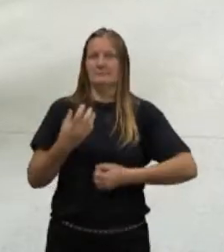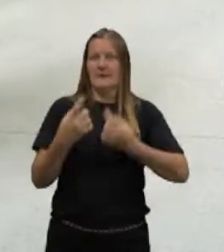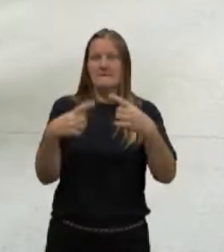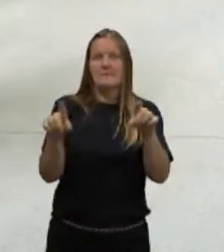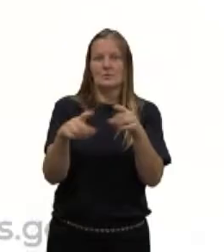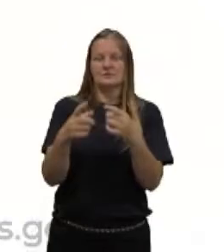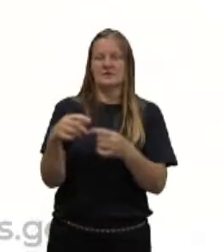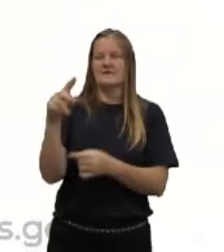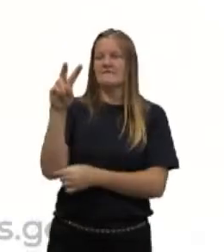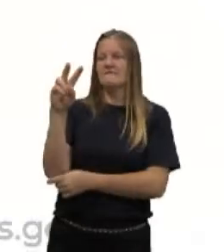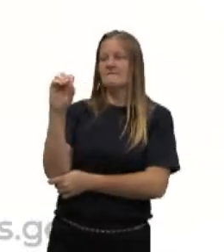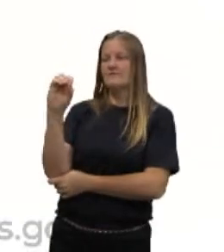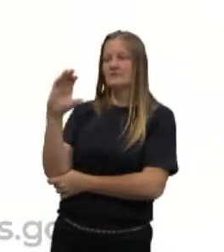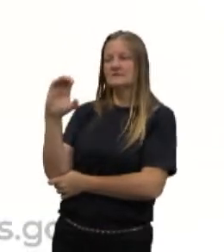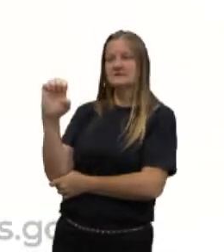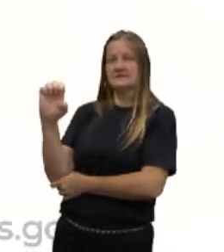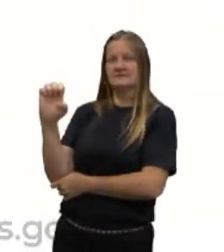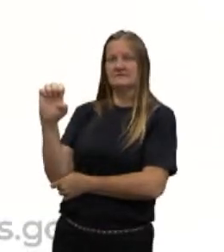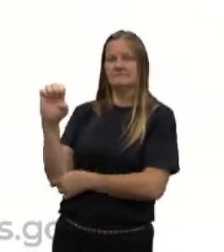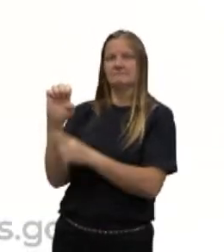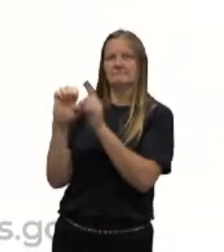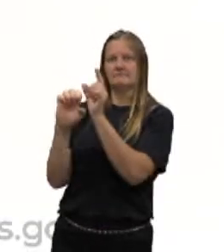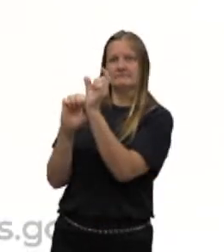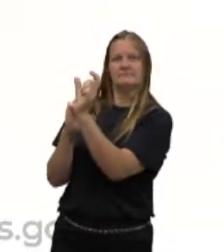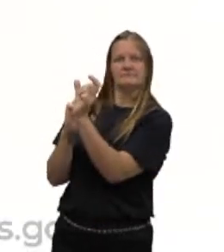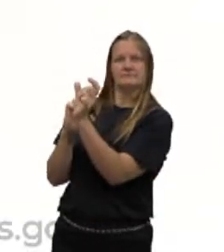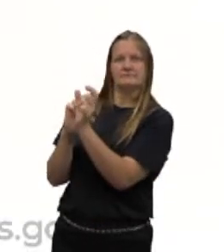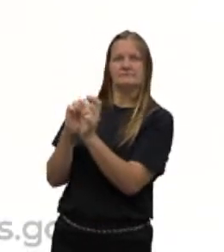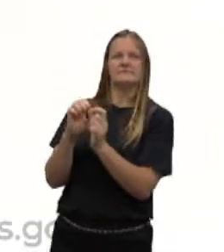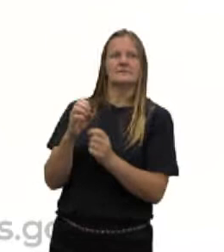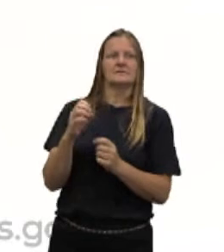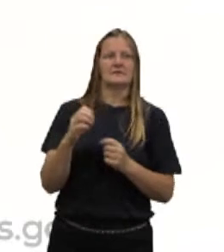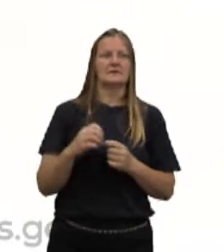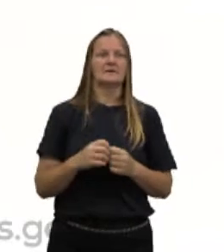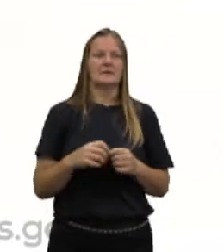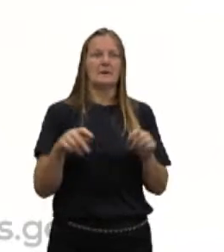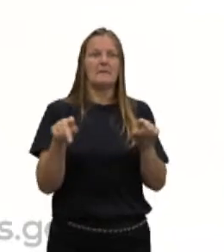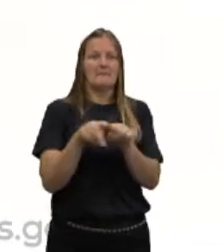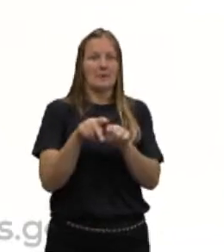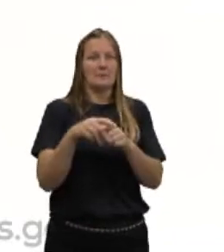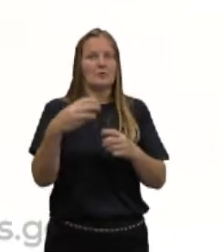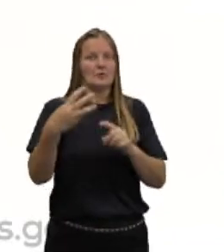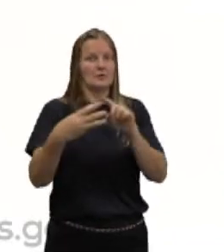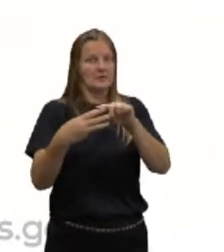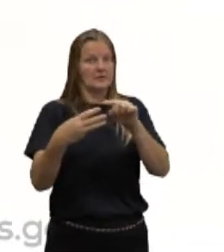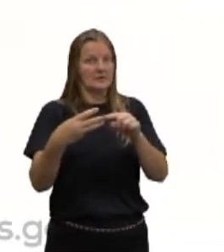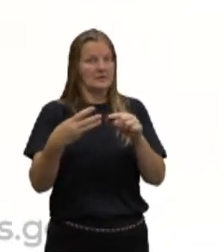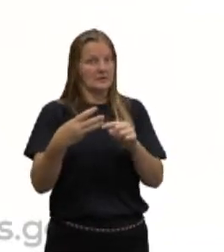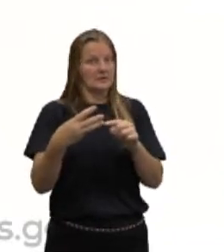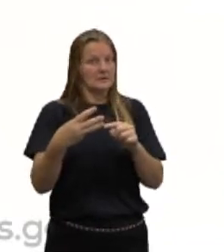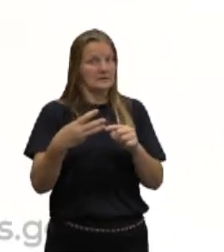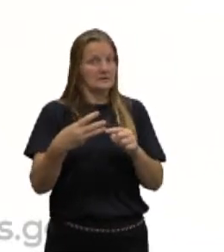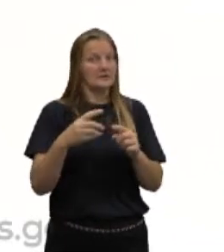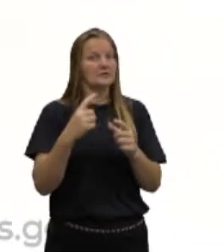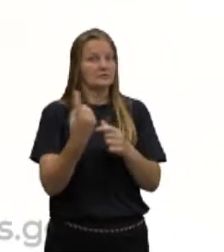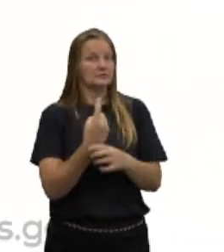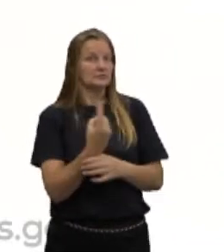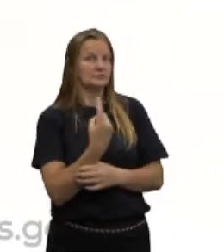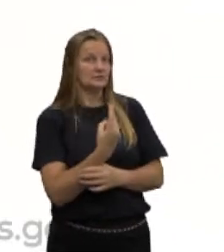um você, né, que é um pronome de tratamento, mas que ele é conjugado lá na nossa terceira pessoa do